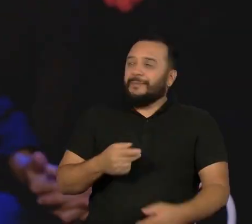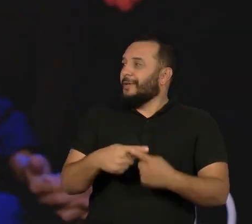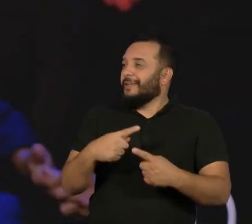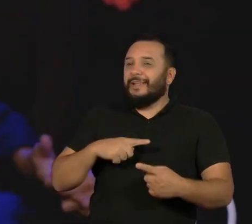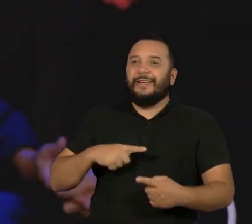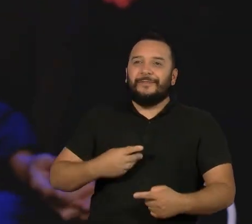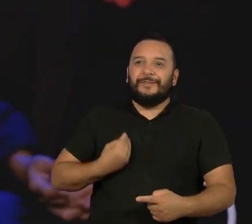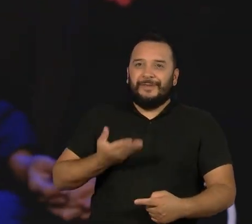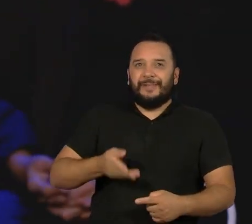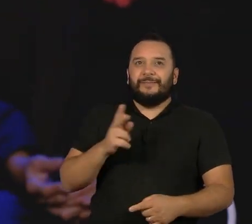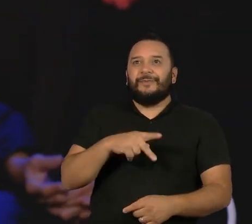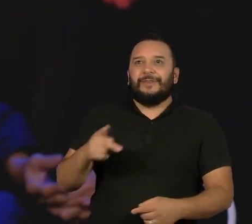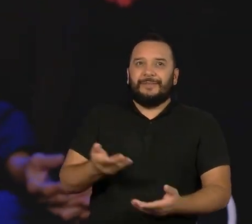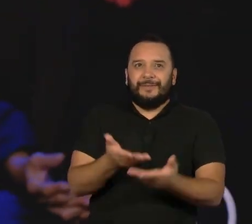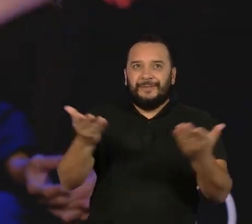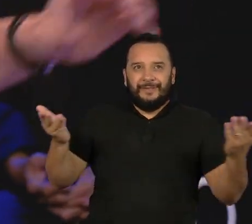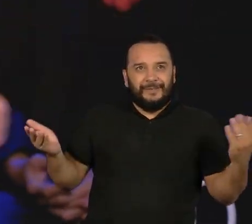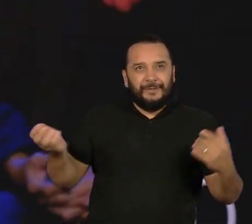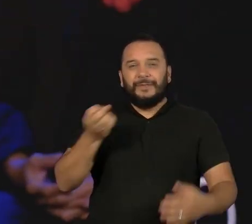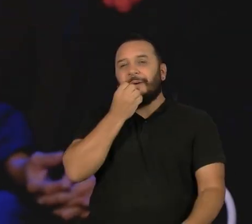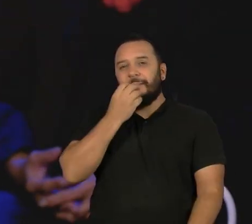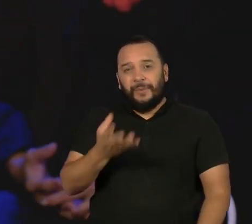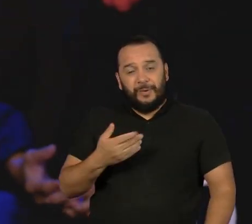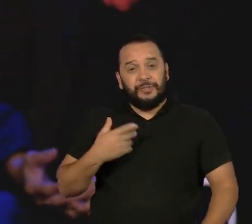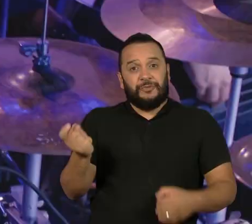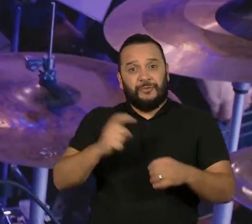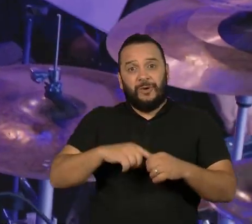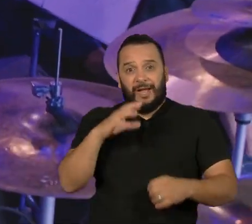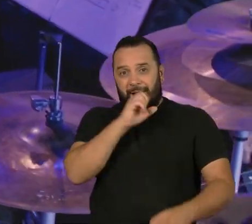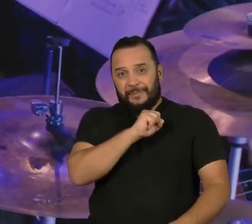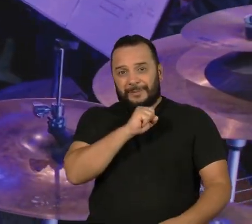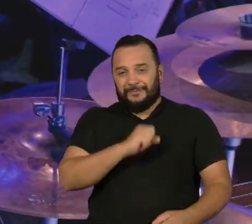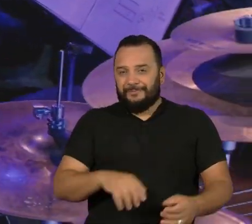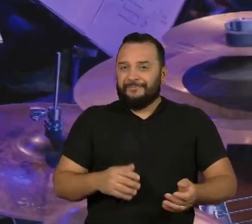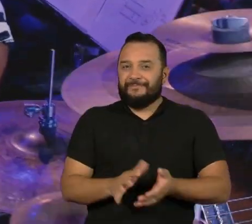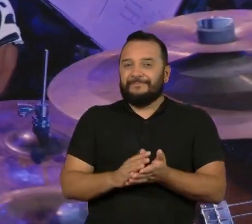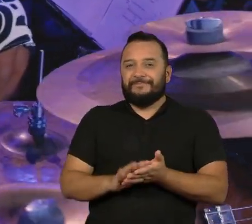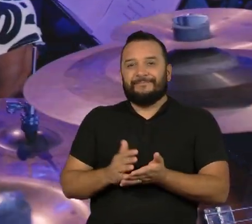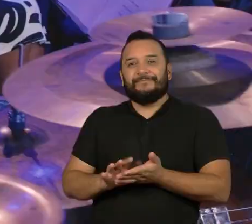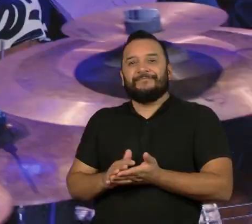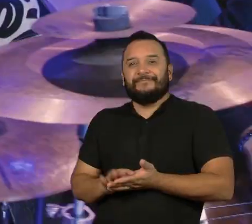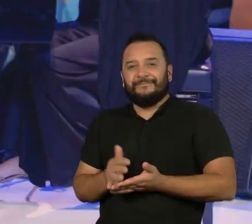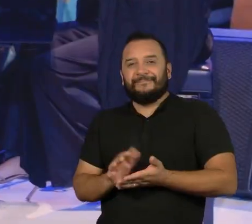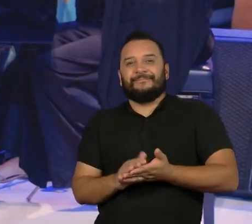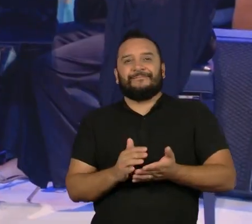professoras e professores aqui, não é coisa boa. A gente já volta.